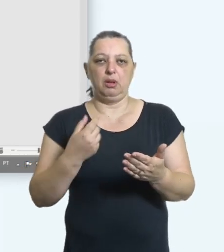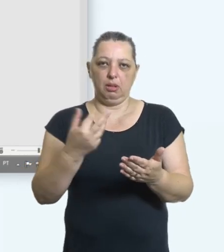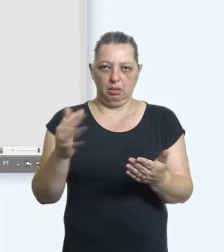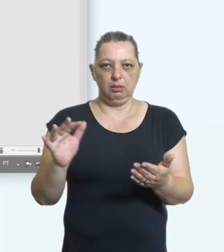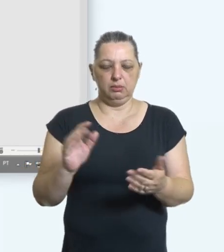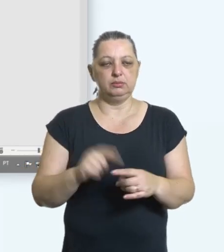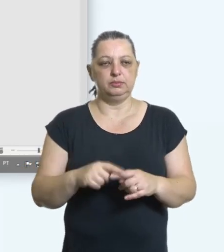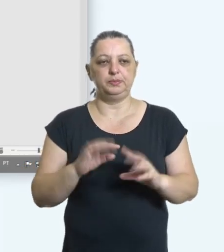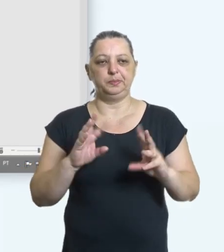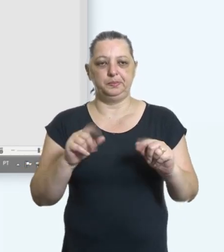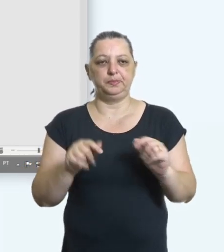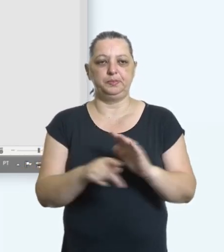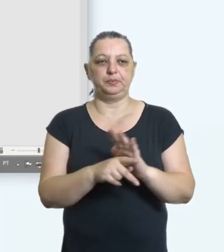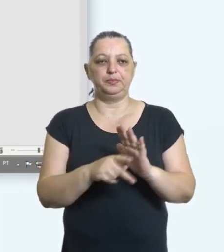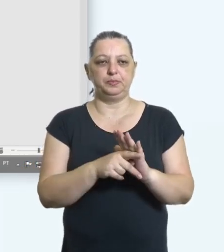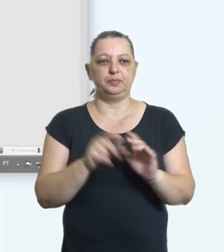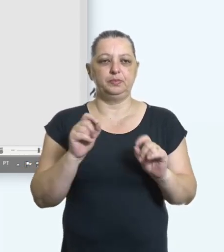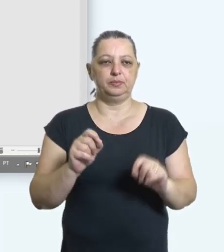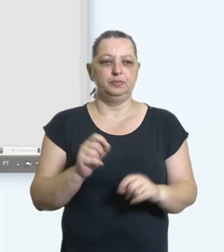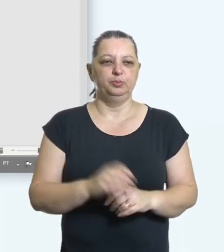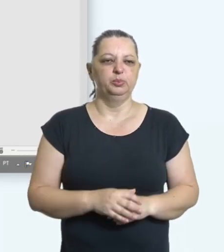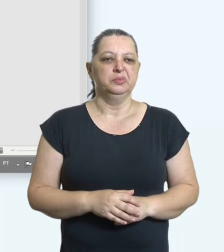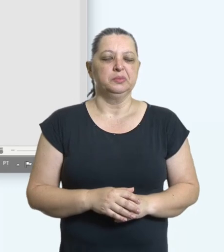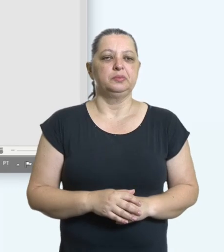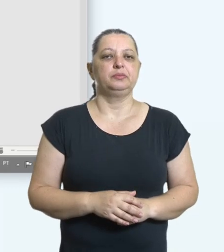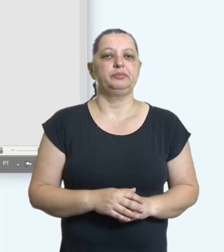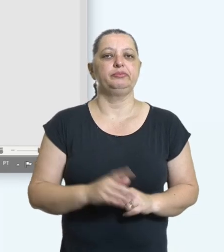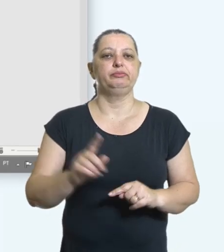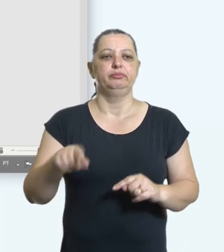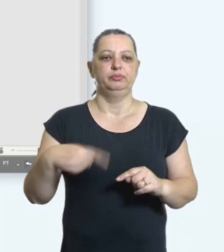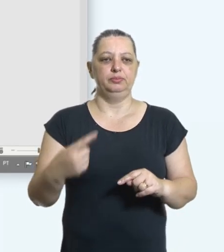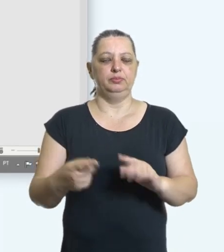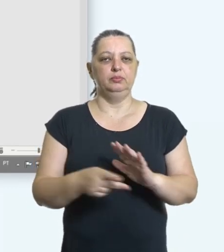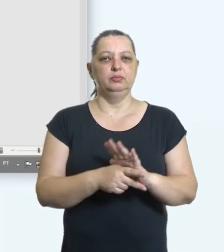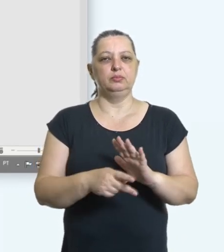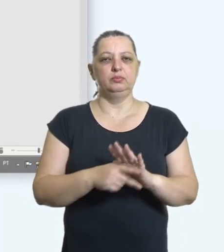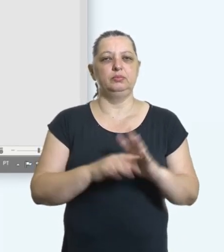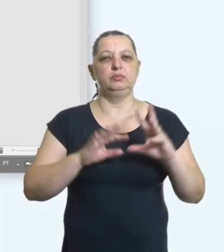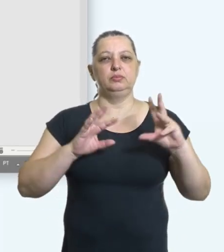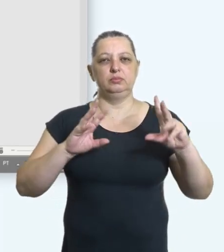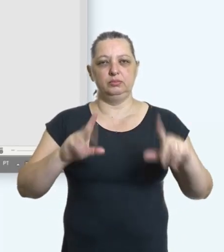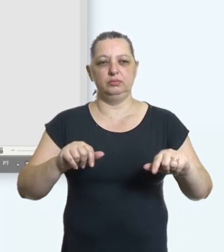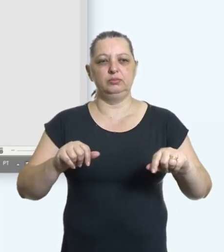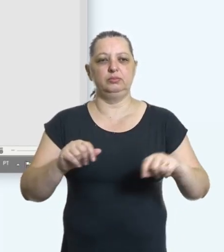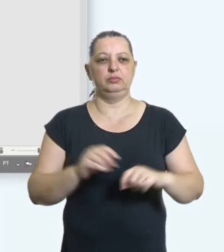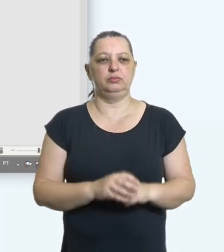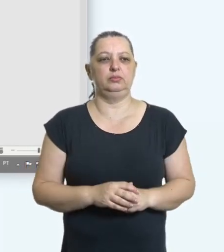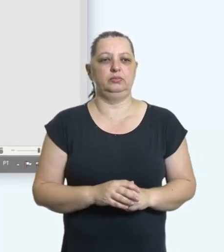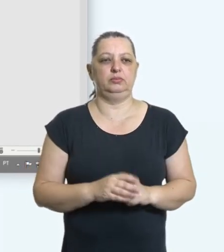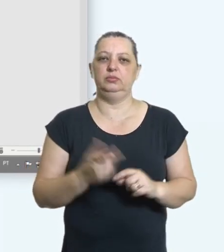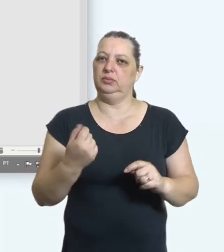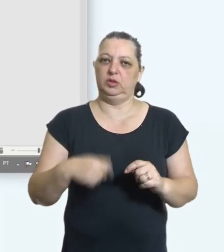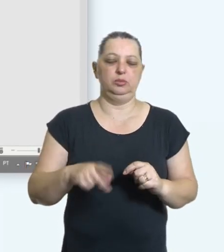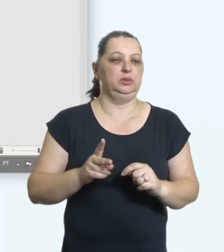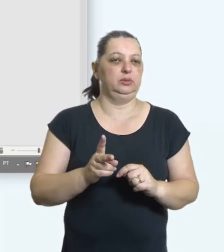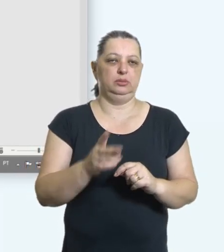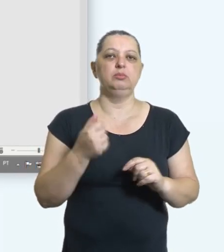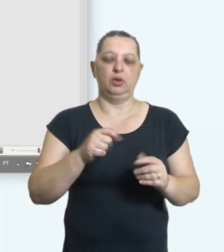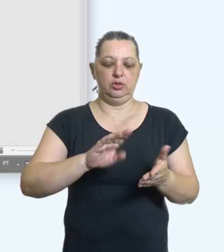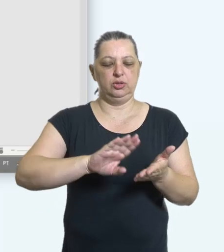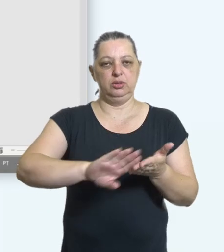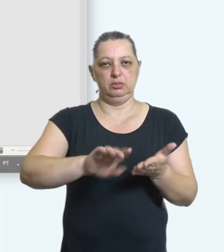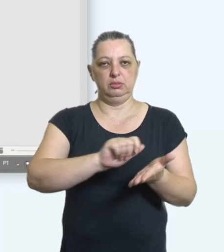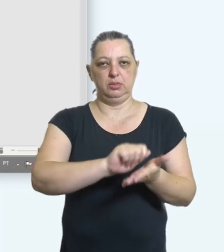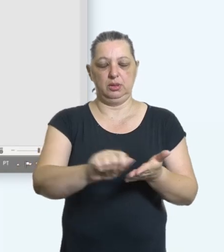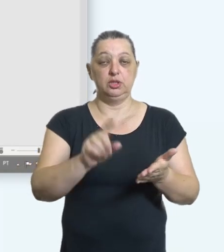tá? Essa palavra língua portuguesa, ela vai aparecer em todas as quebras de página. Você não precisa manter, você pode apagar.